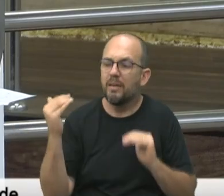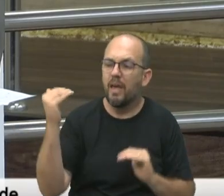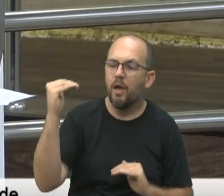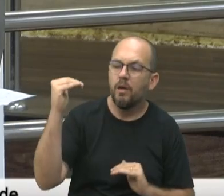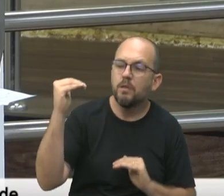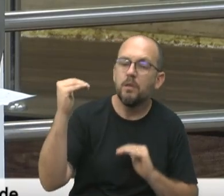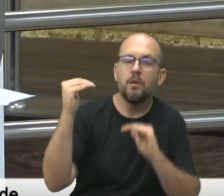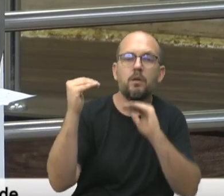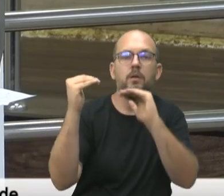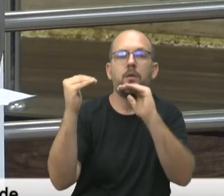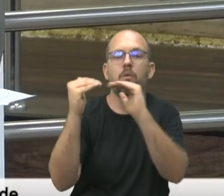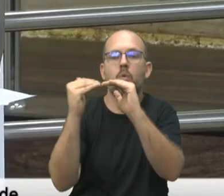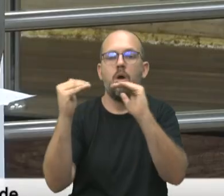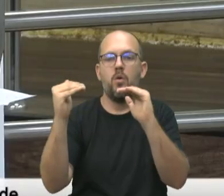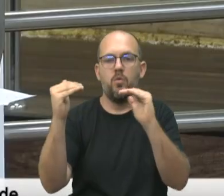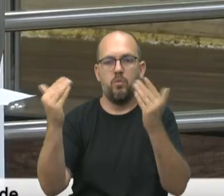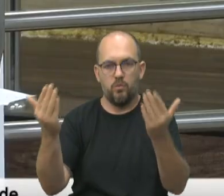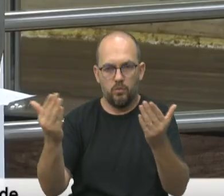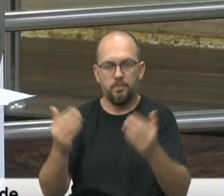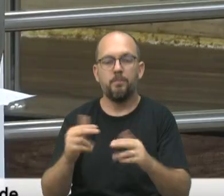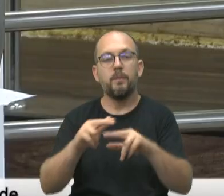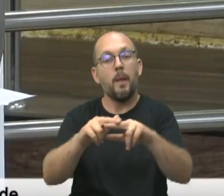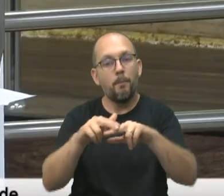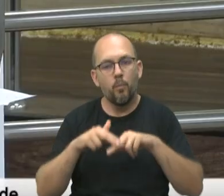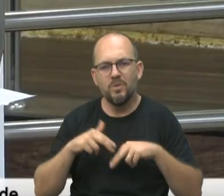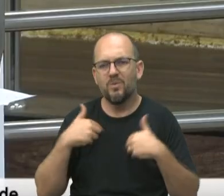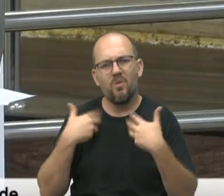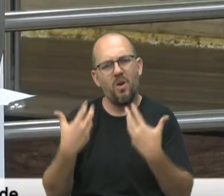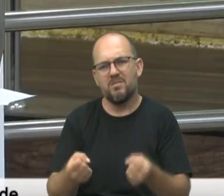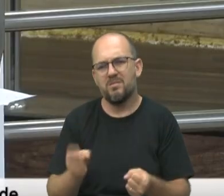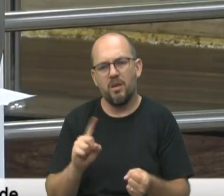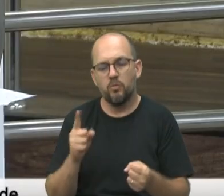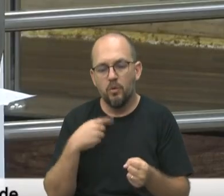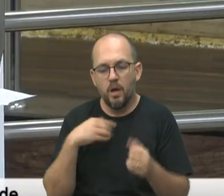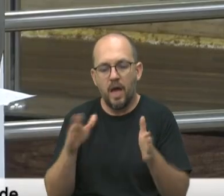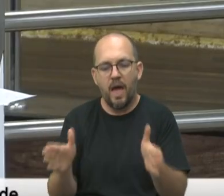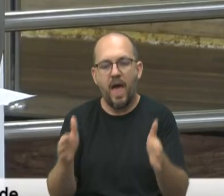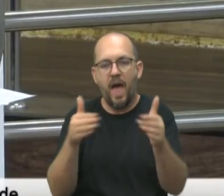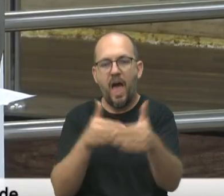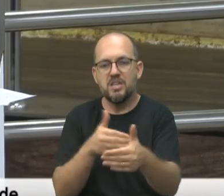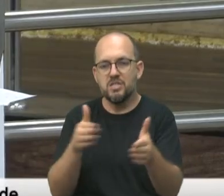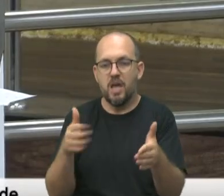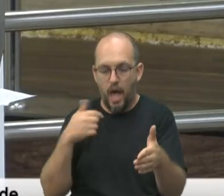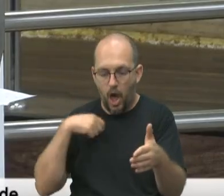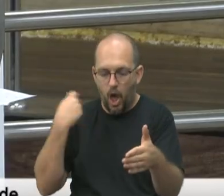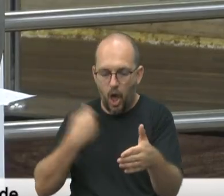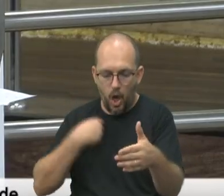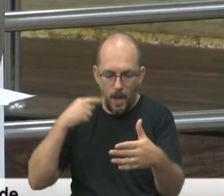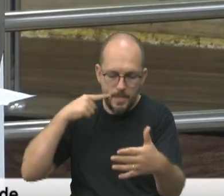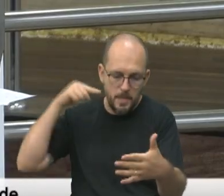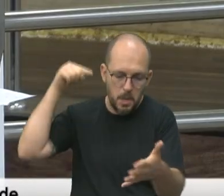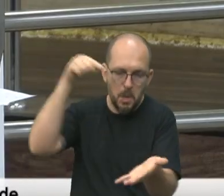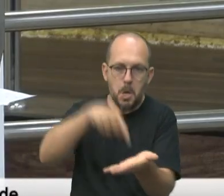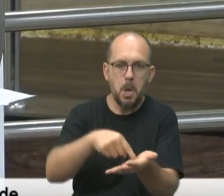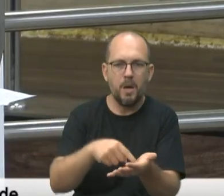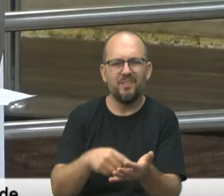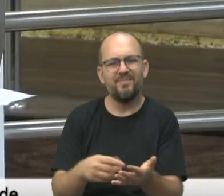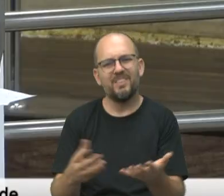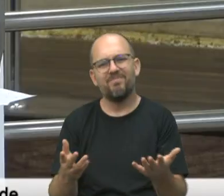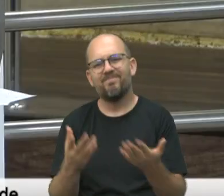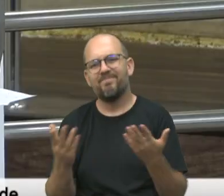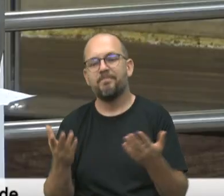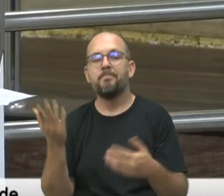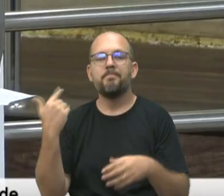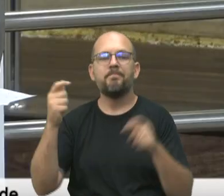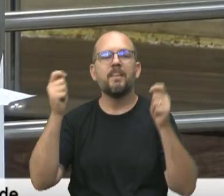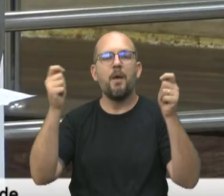isso, eu me recuso a me enquadrar numa caixinha. Porque quando as pessoas, eu fiz campanha,